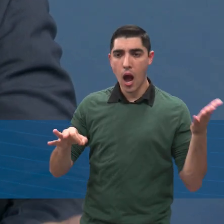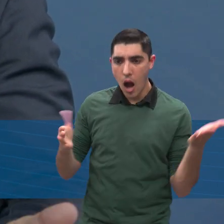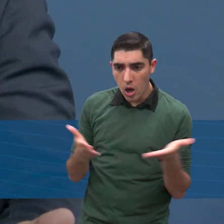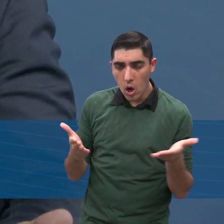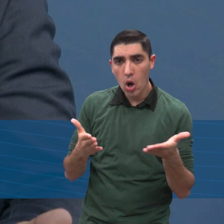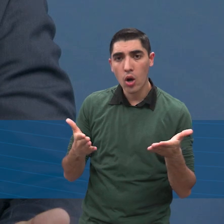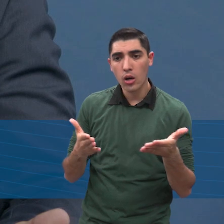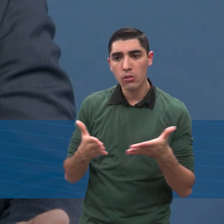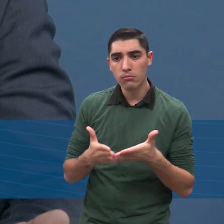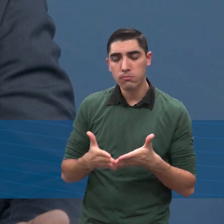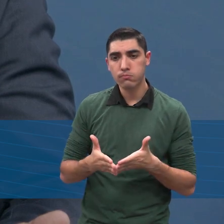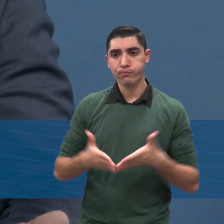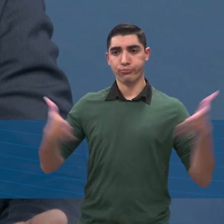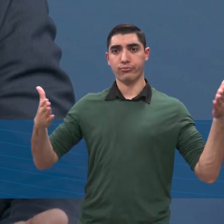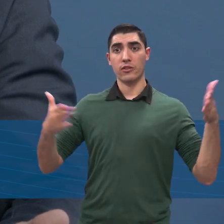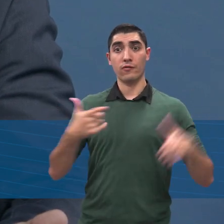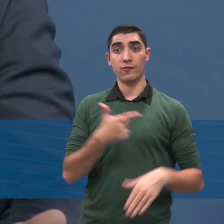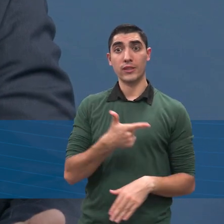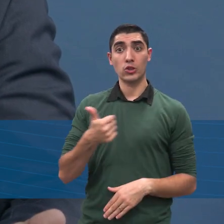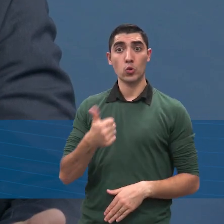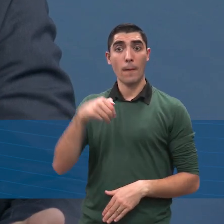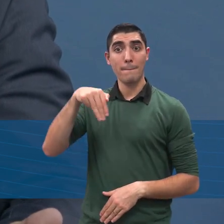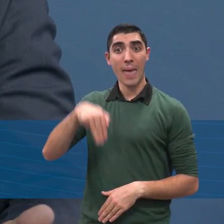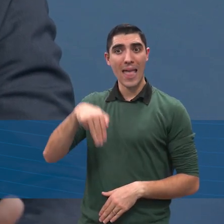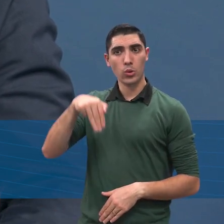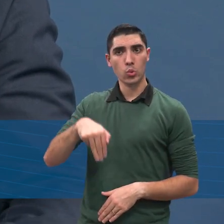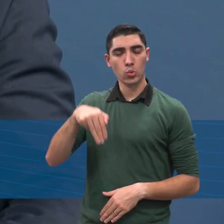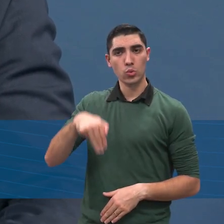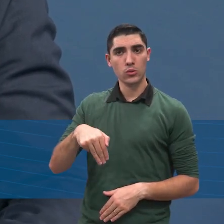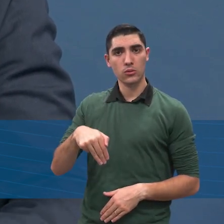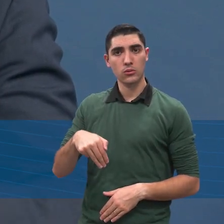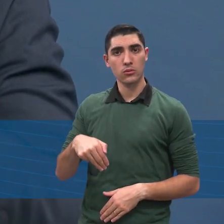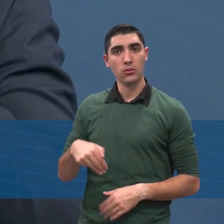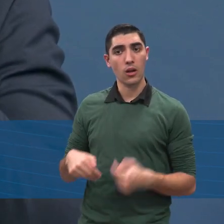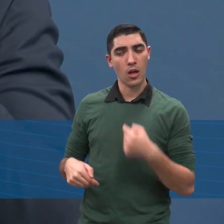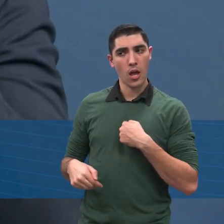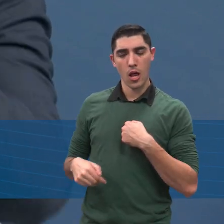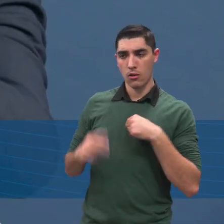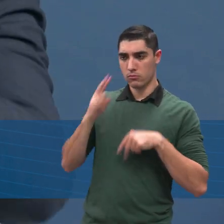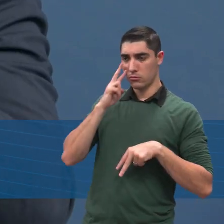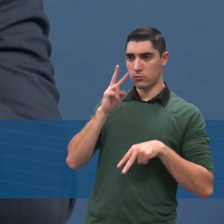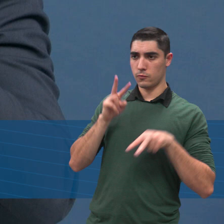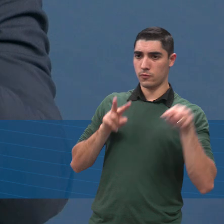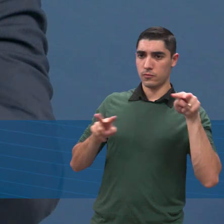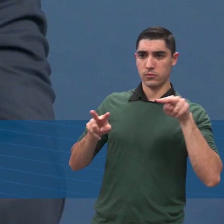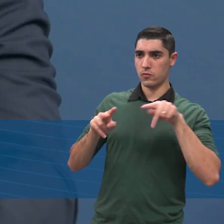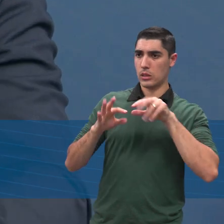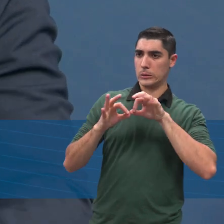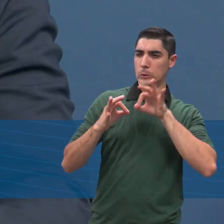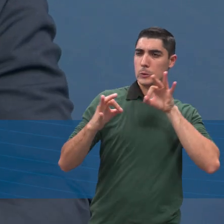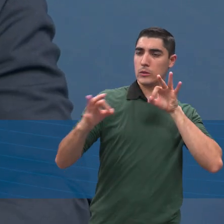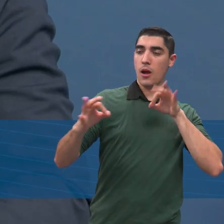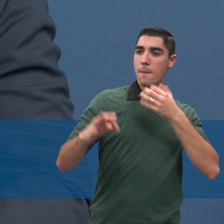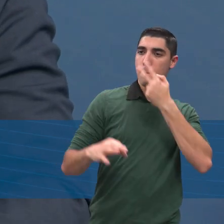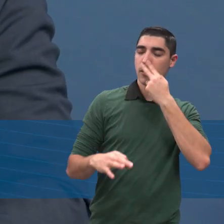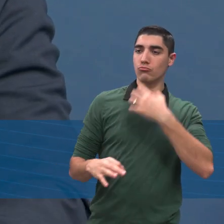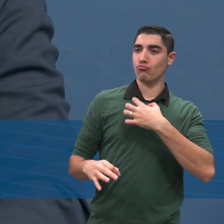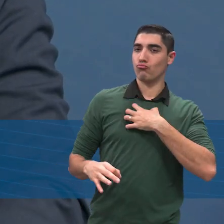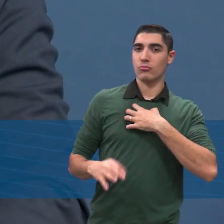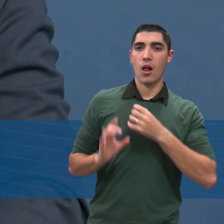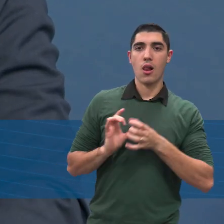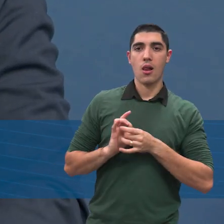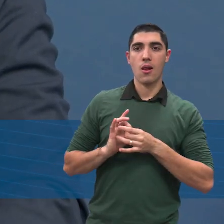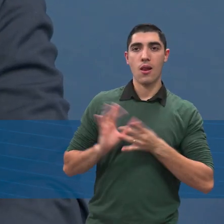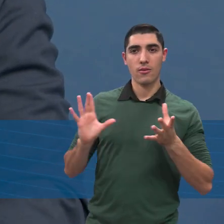passou para 21, né? Então, sua visão vai muito mais longe, então essa sensação de